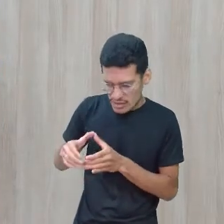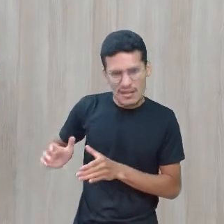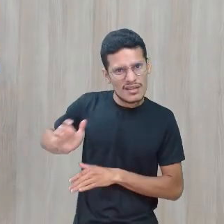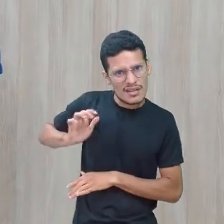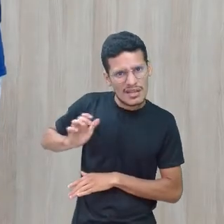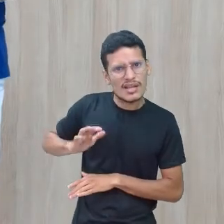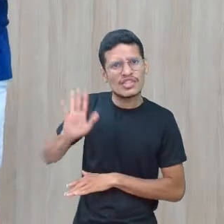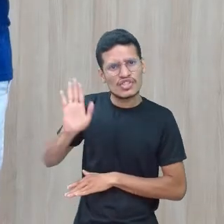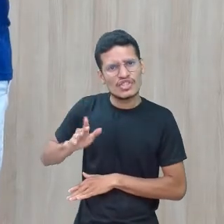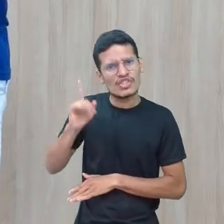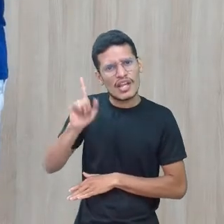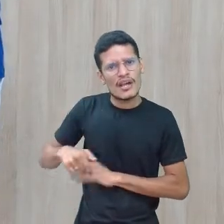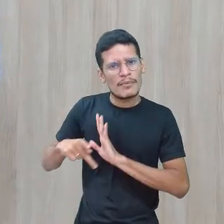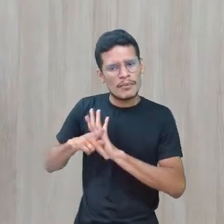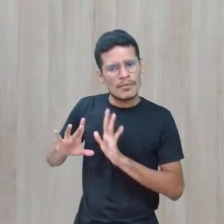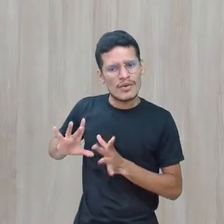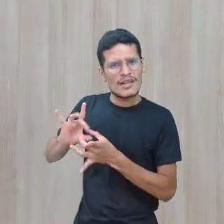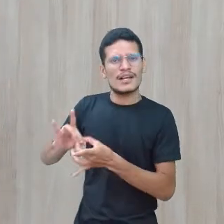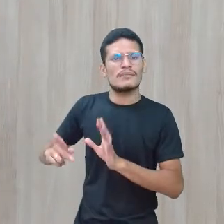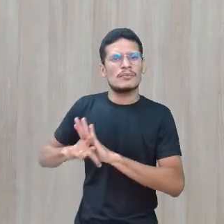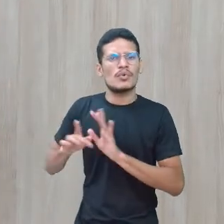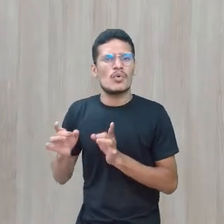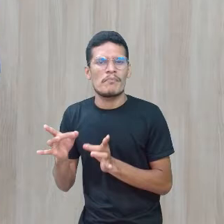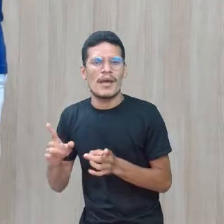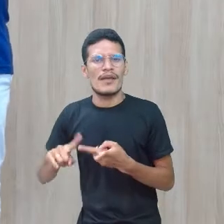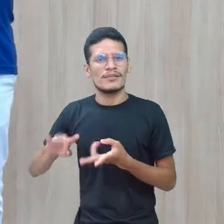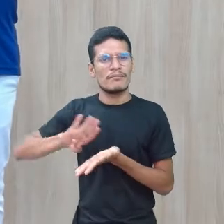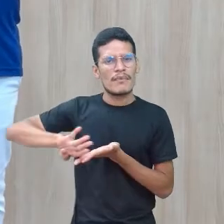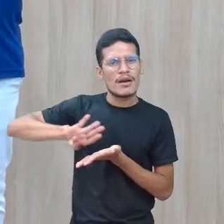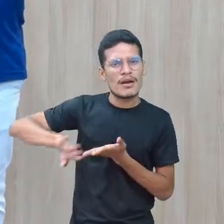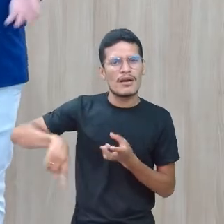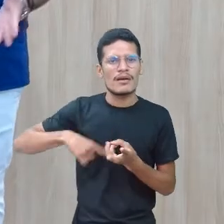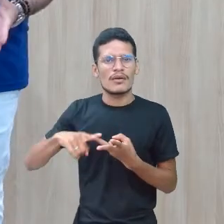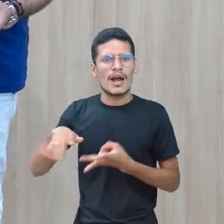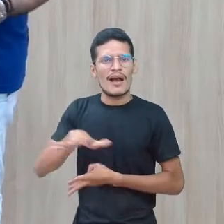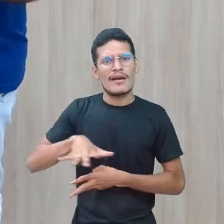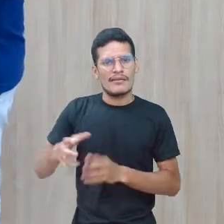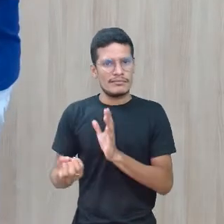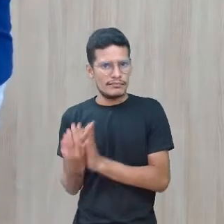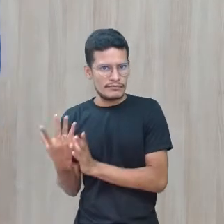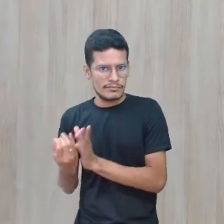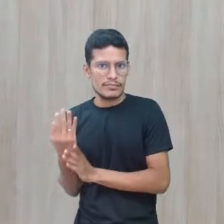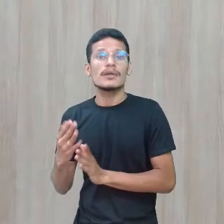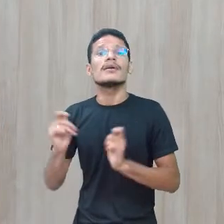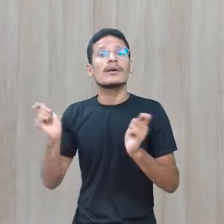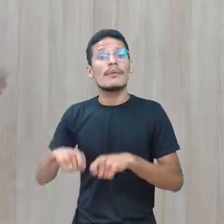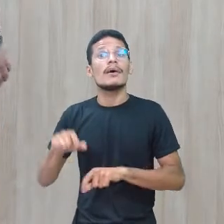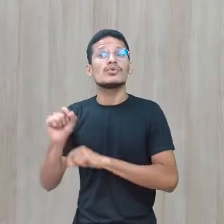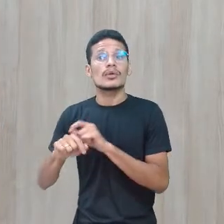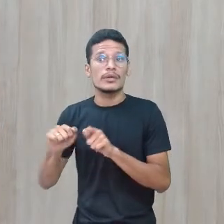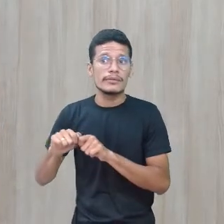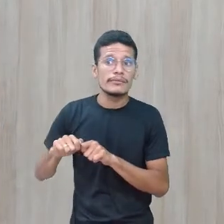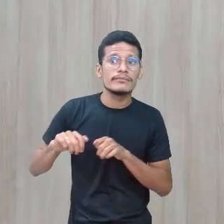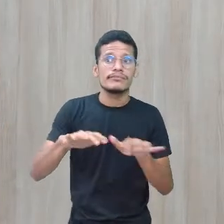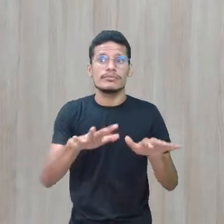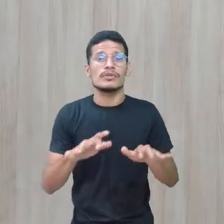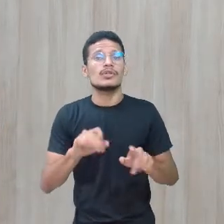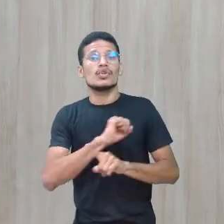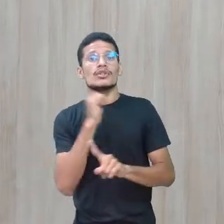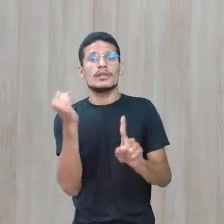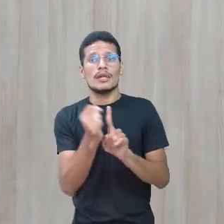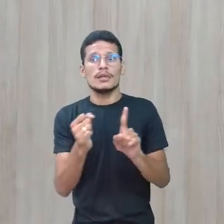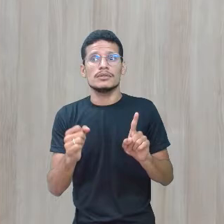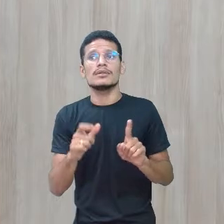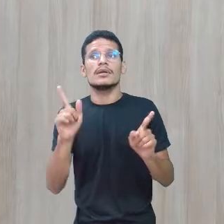né, mais ligada, né, ao comércio, aos bancos, né, ao setor produtivo. Então, passaria a ser uma sociedade